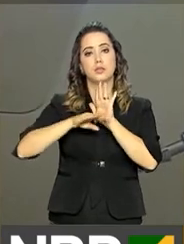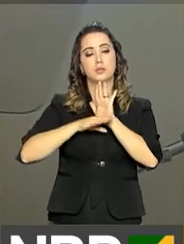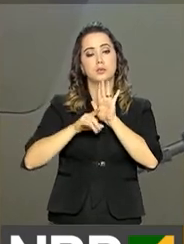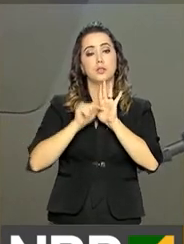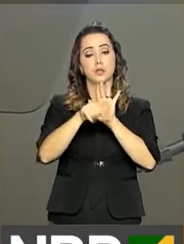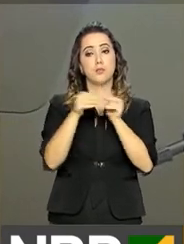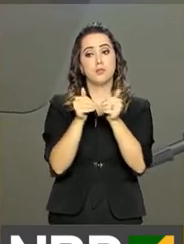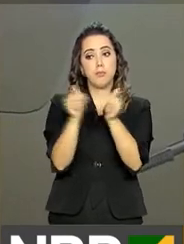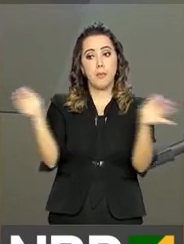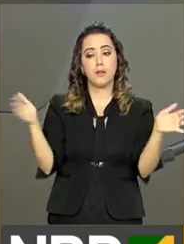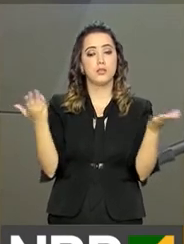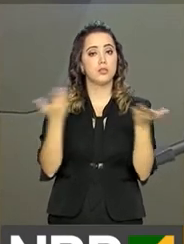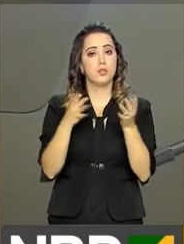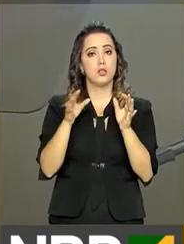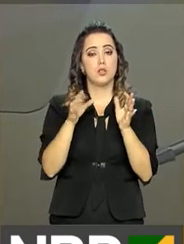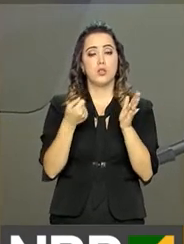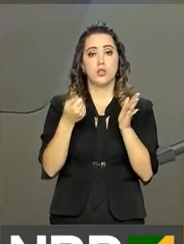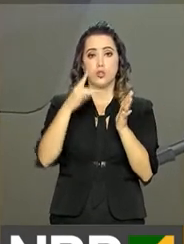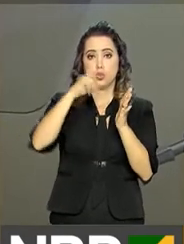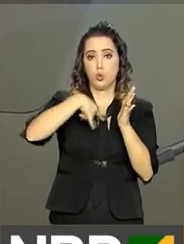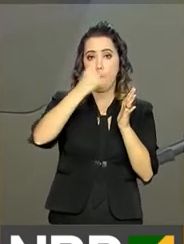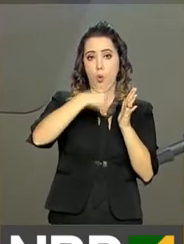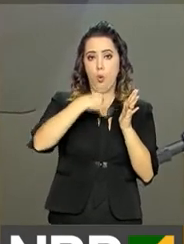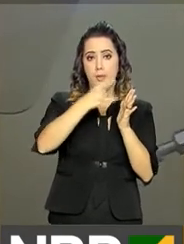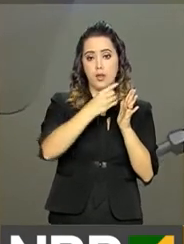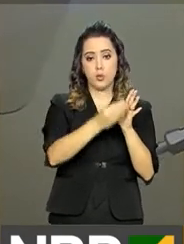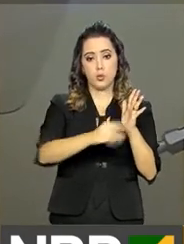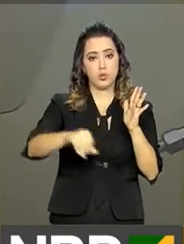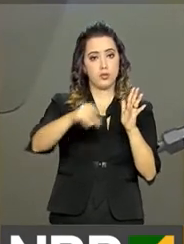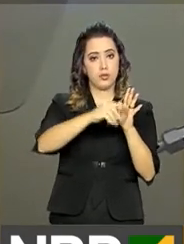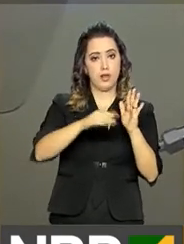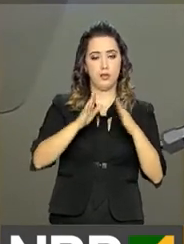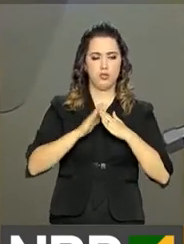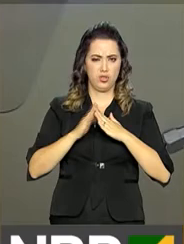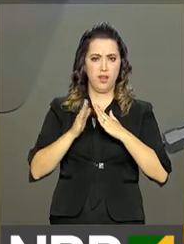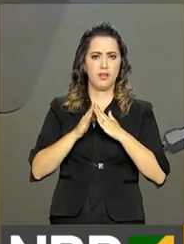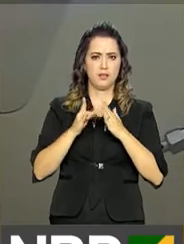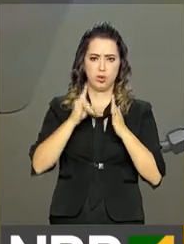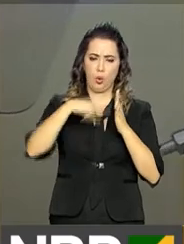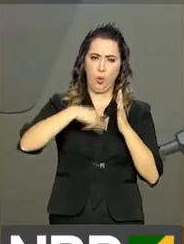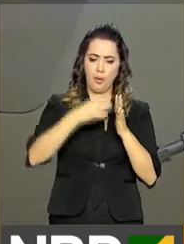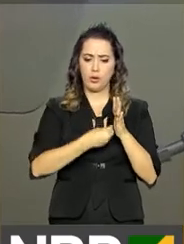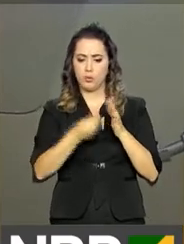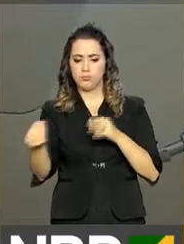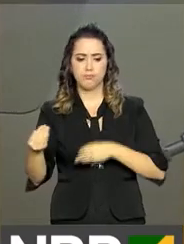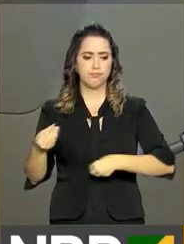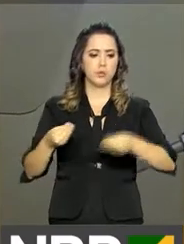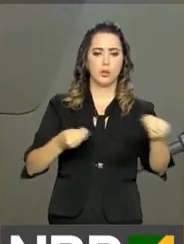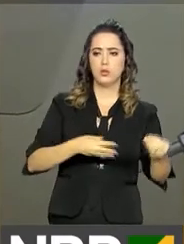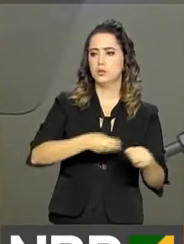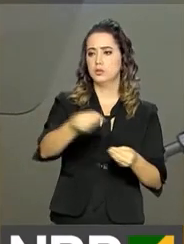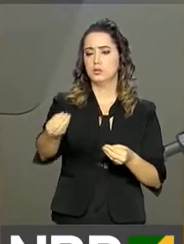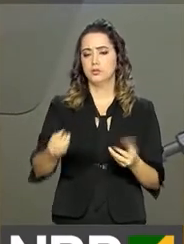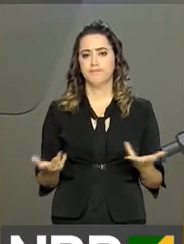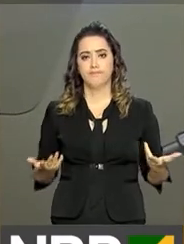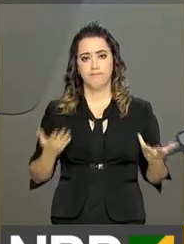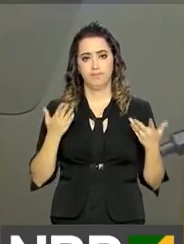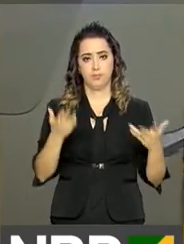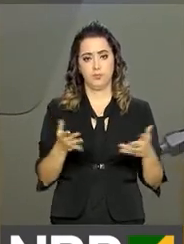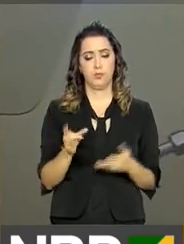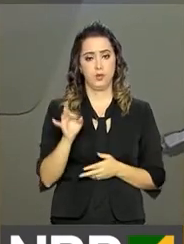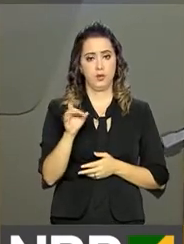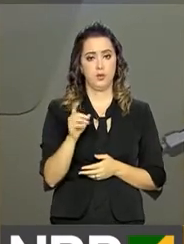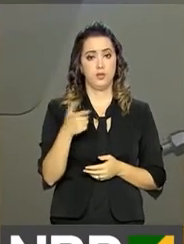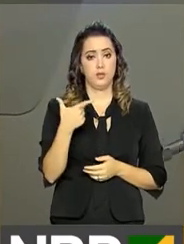de regularização de moradias que o Brasil tem visto nos últimos anos. Vou dizer a vocês, apenas